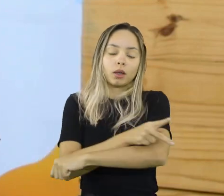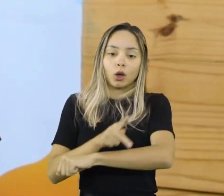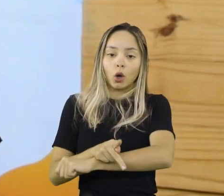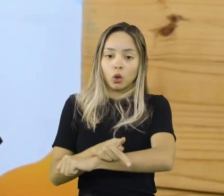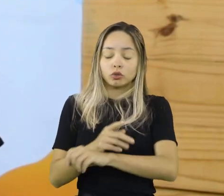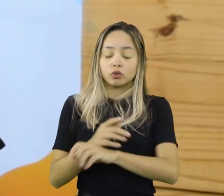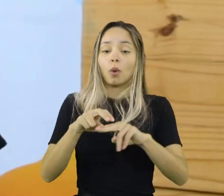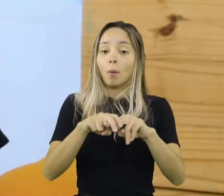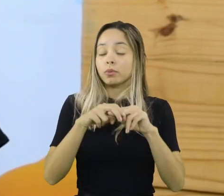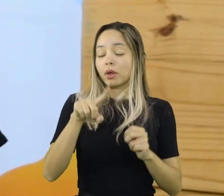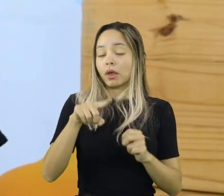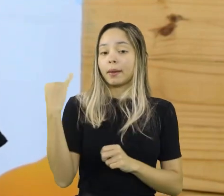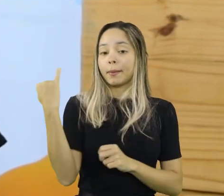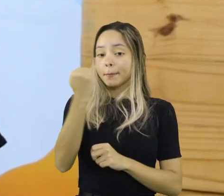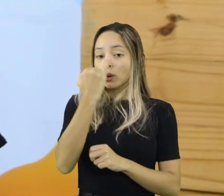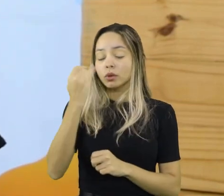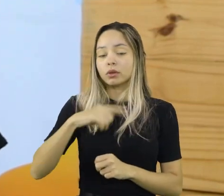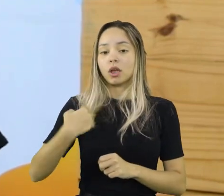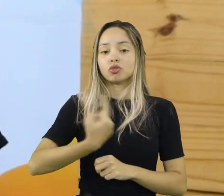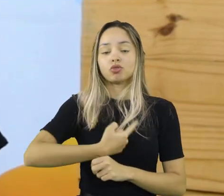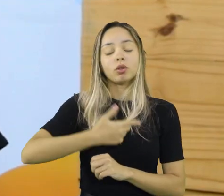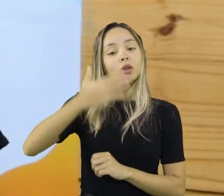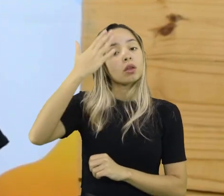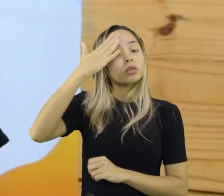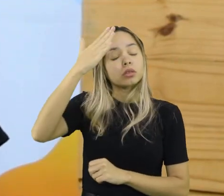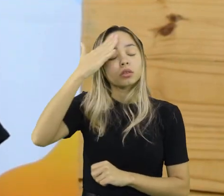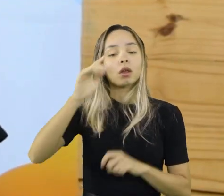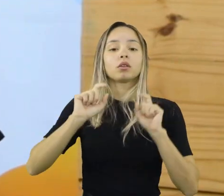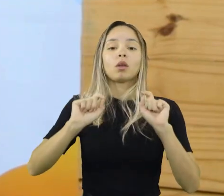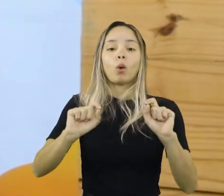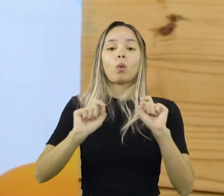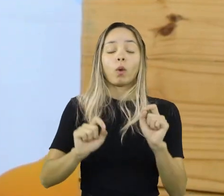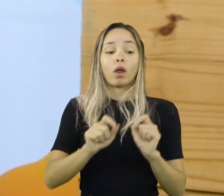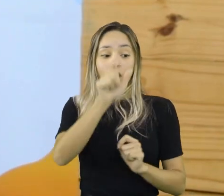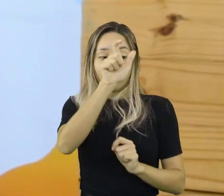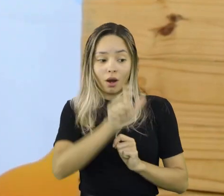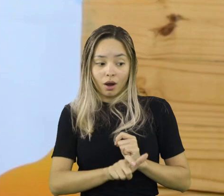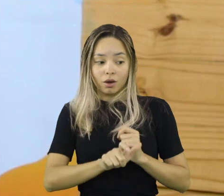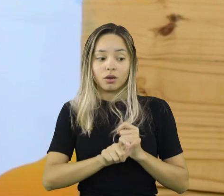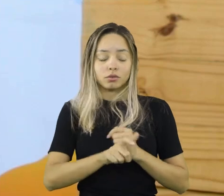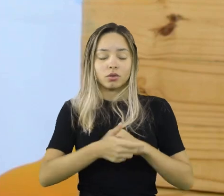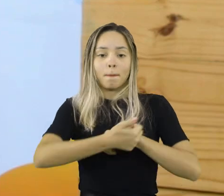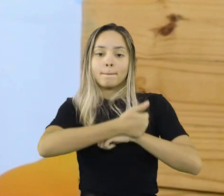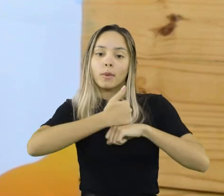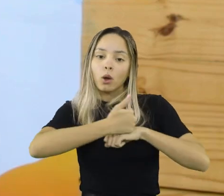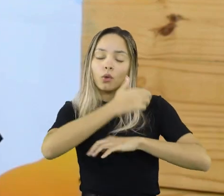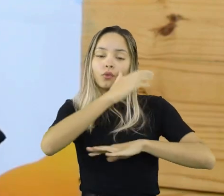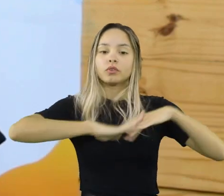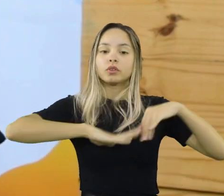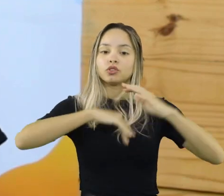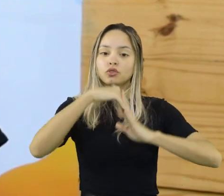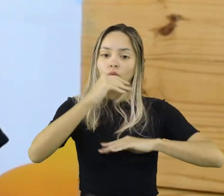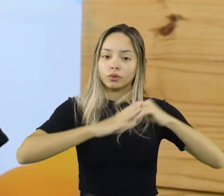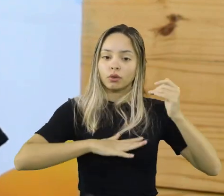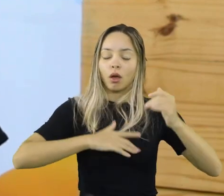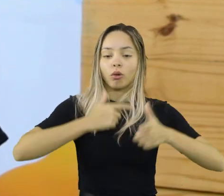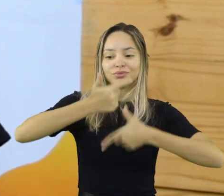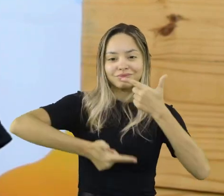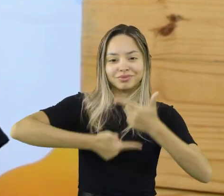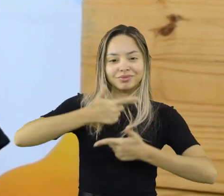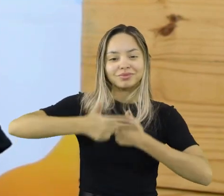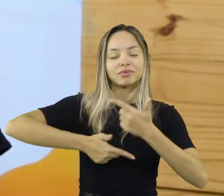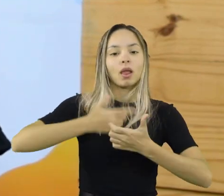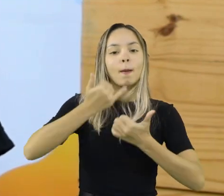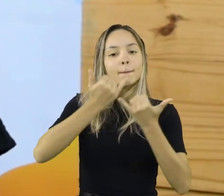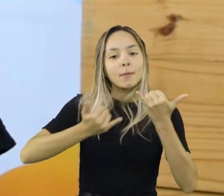técnico-pedagógicas. É bem importante que a gente entenda que a atuação do profissional do magistério público, ela